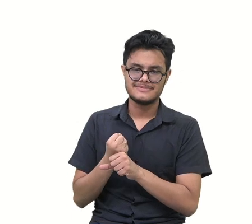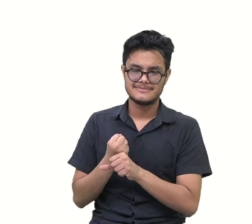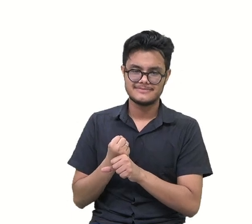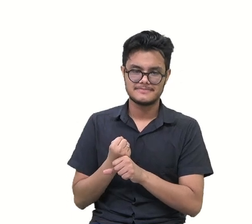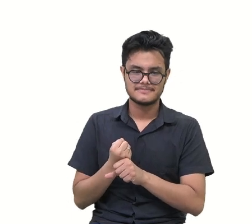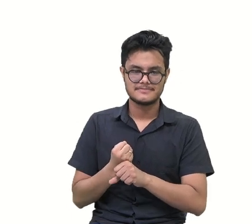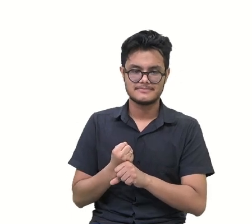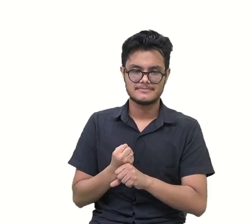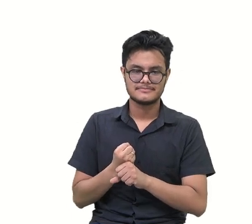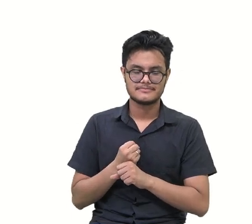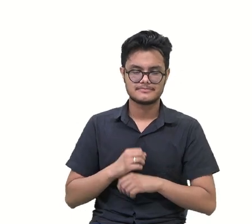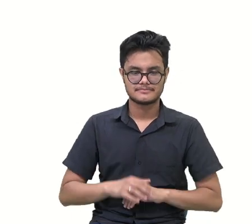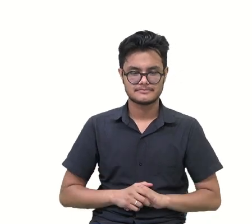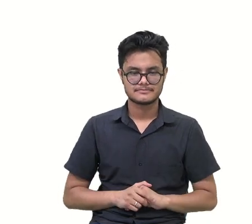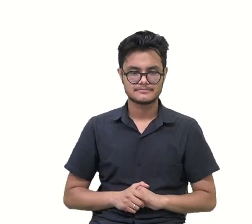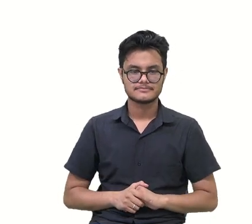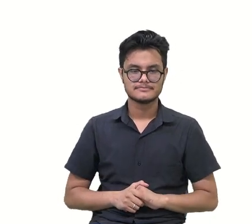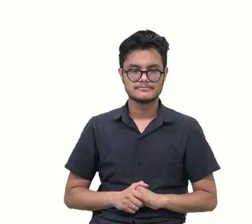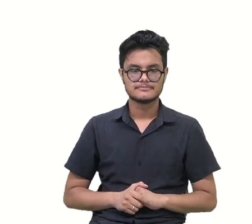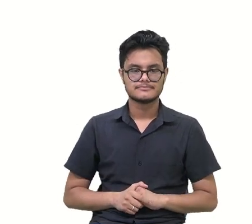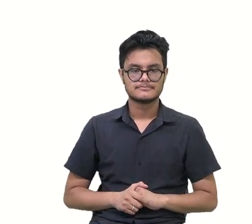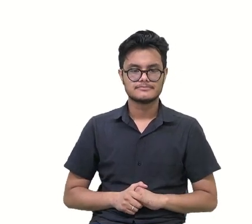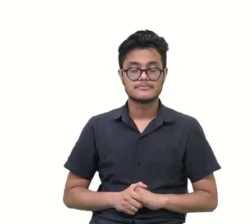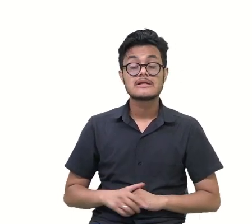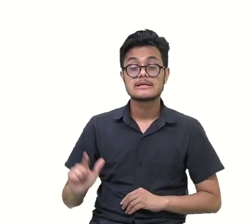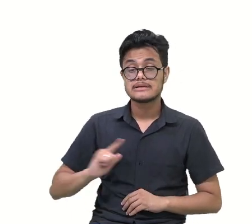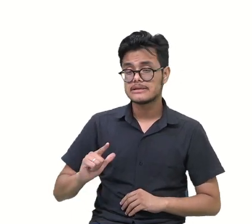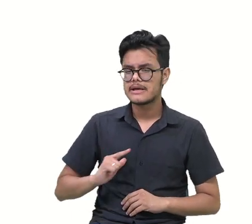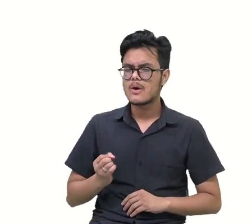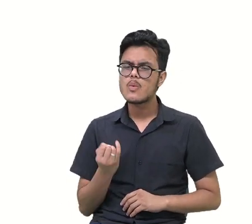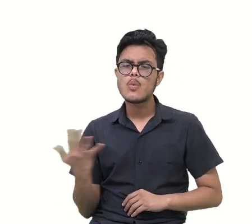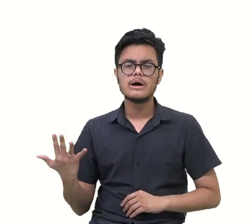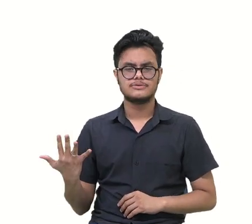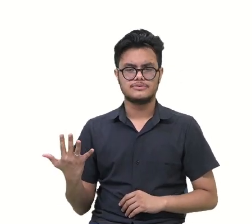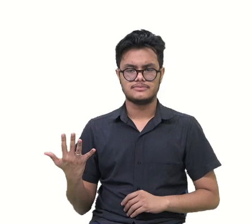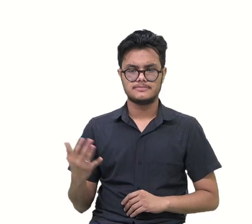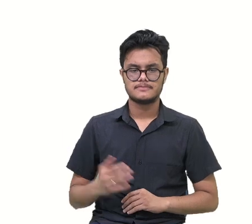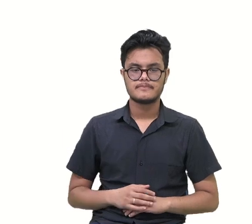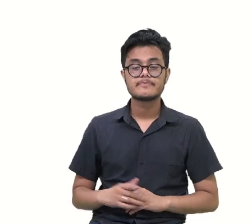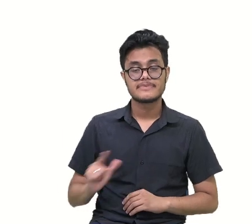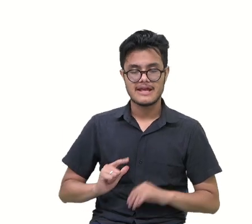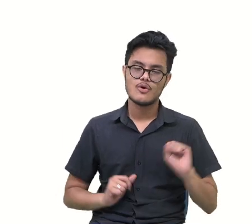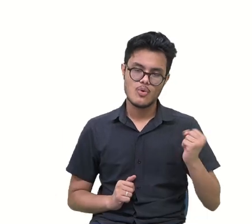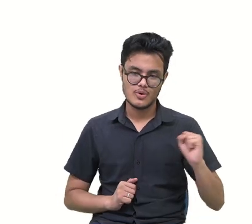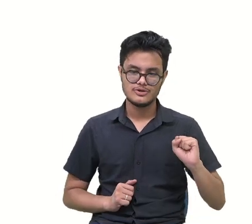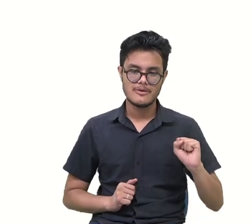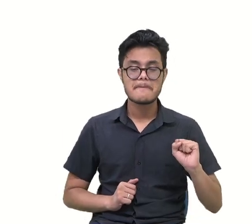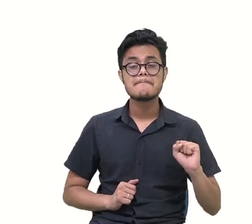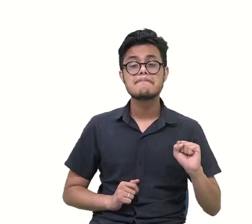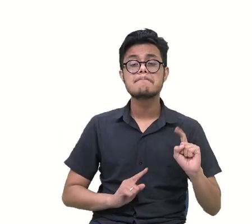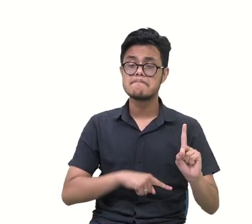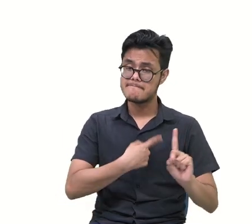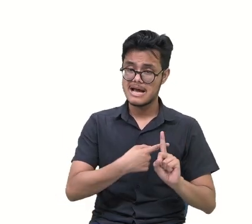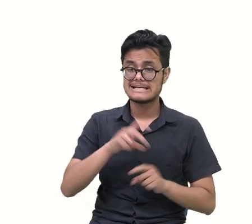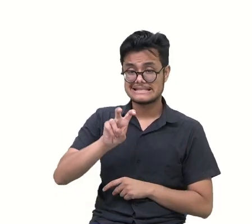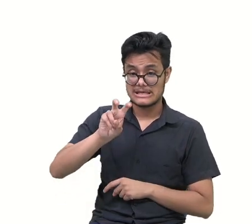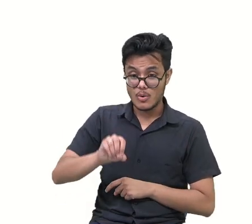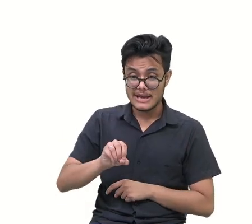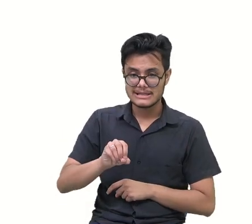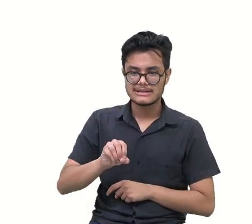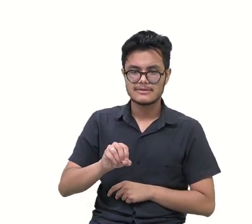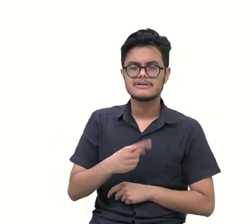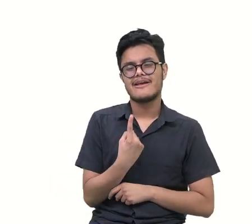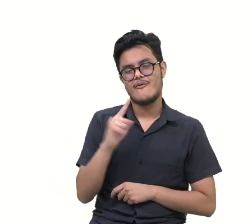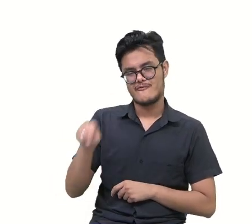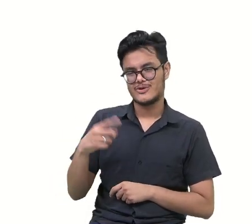3 anos, nós teríamos as 8.000 unidades, multiplicado por